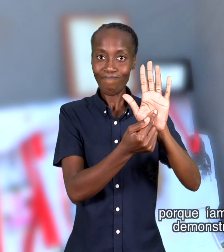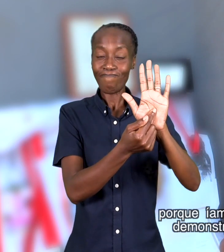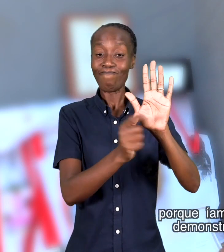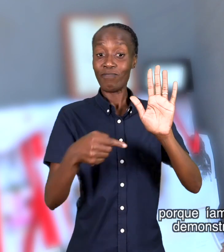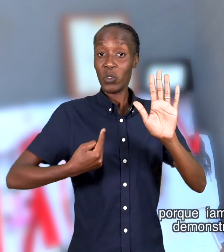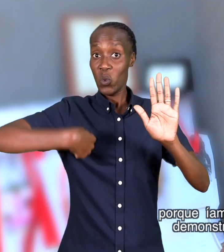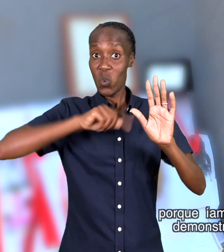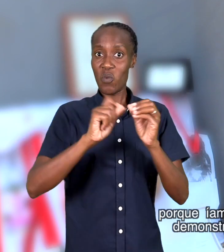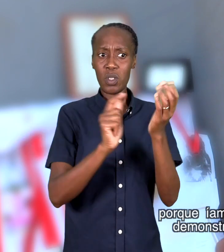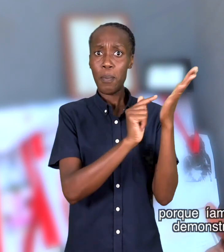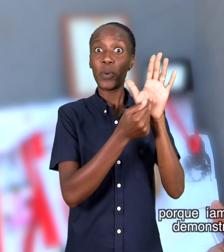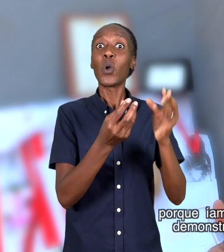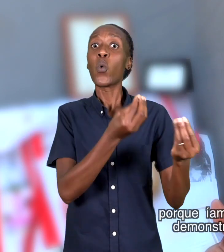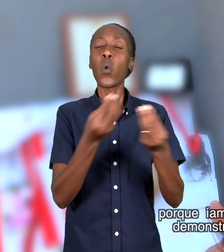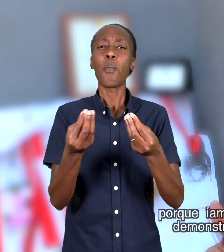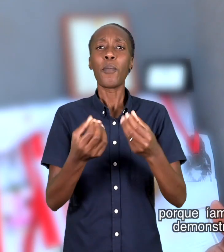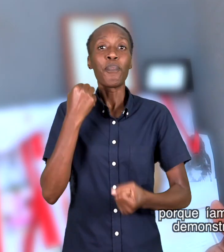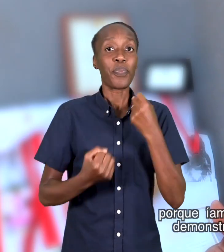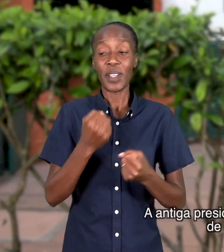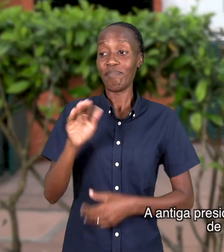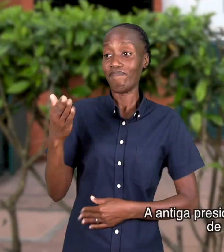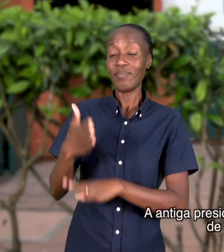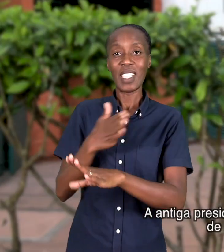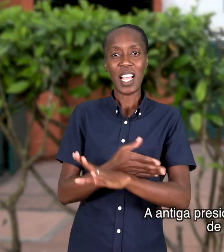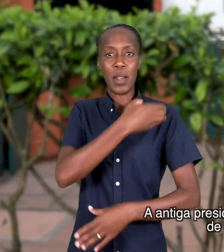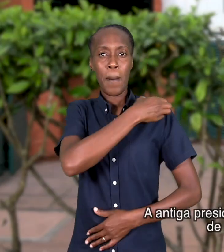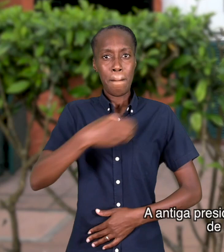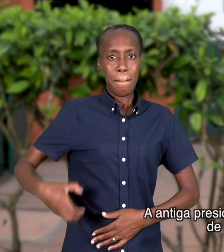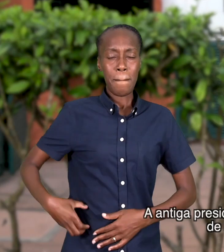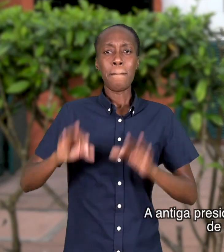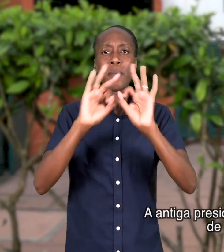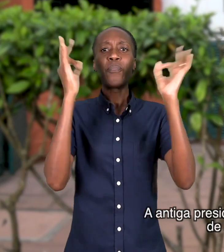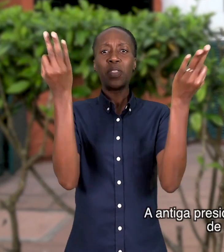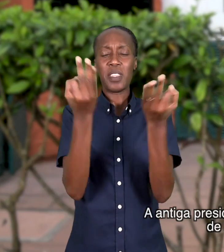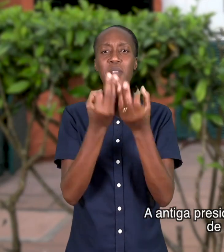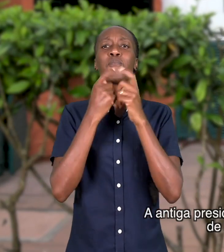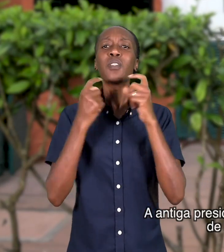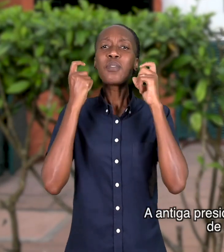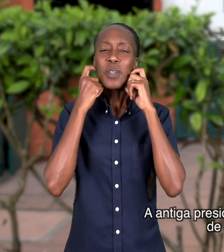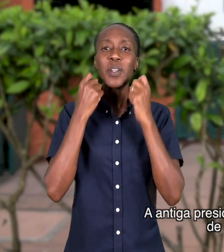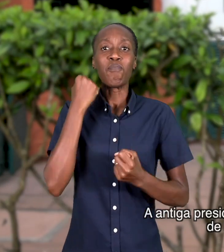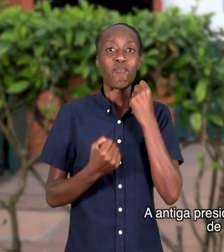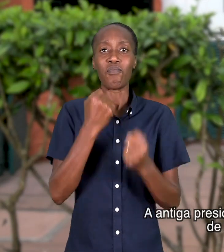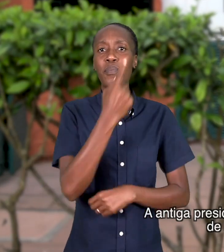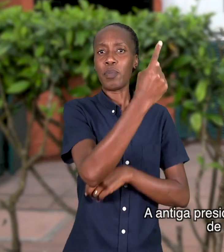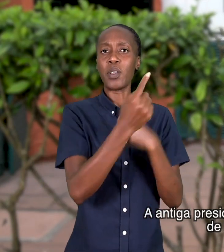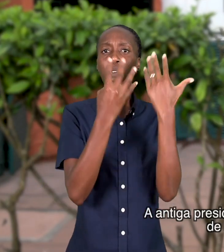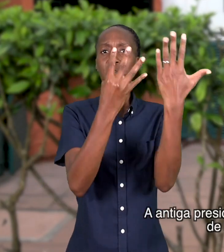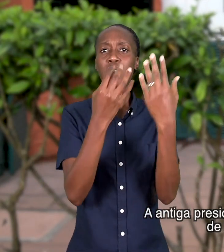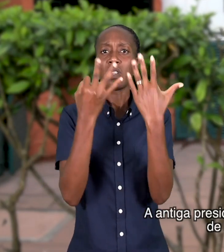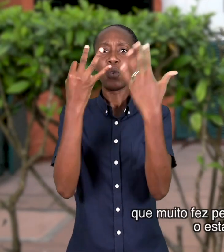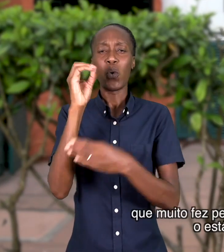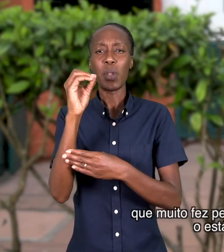uma demonstração daquilo que era o atletismo. A antiga presidente da Federação Moçambicana de Atletismo nos anos